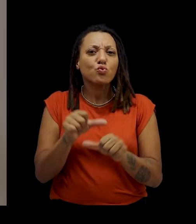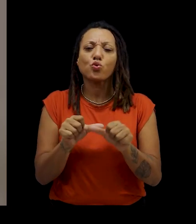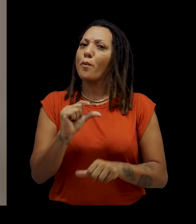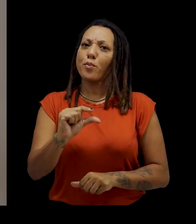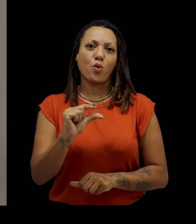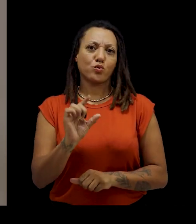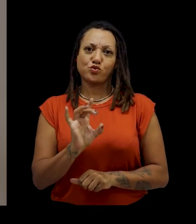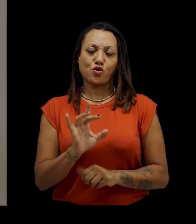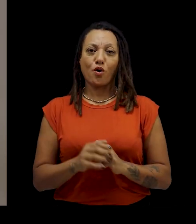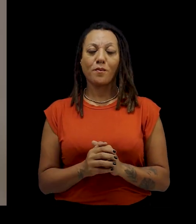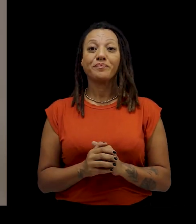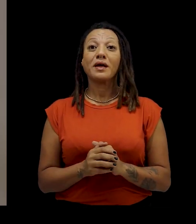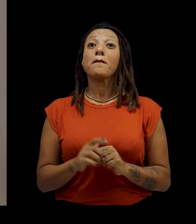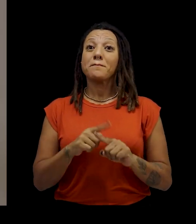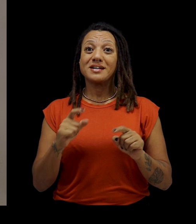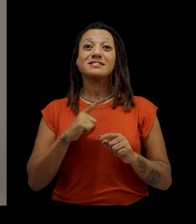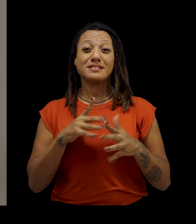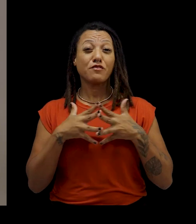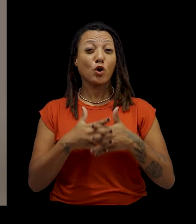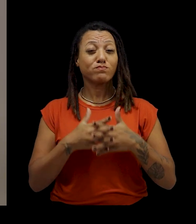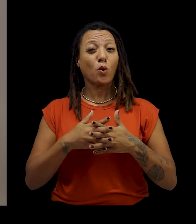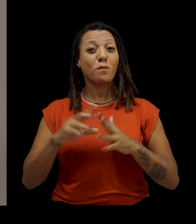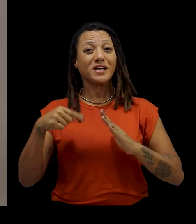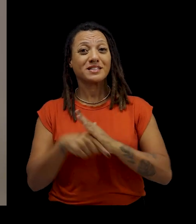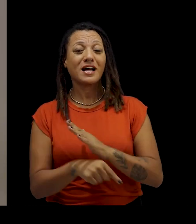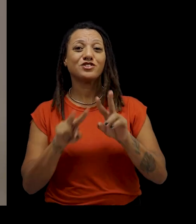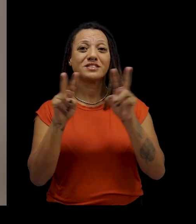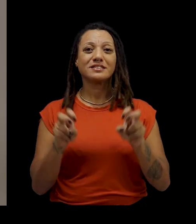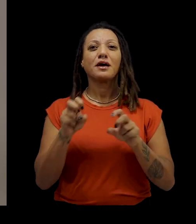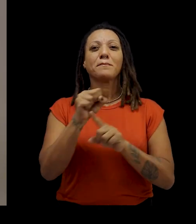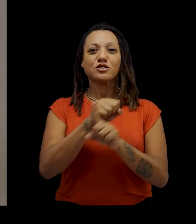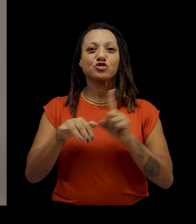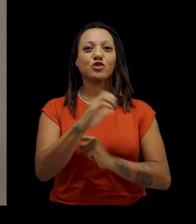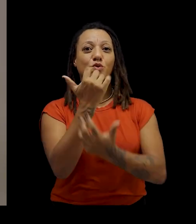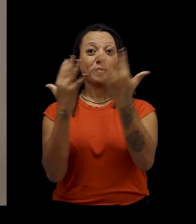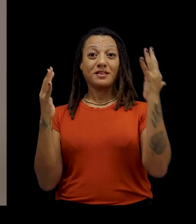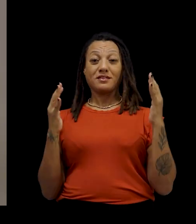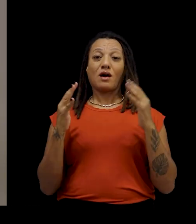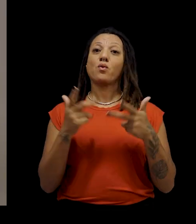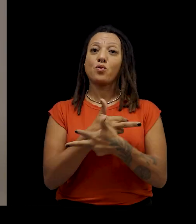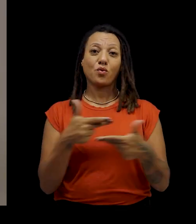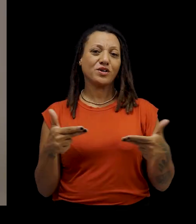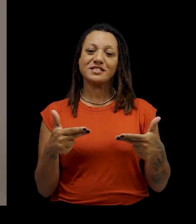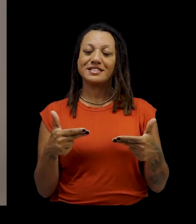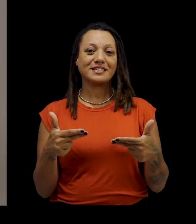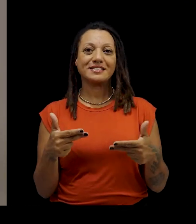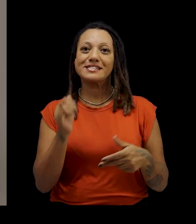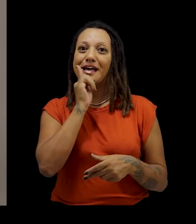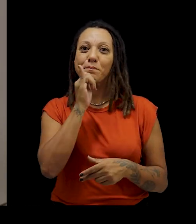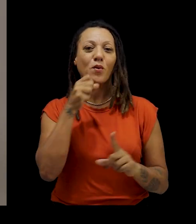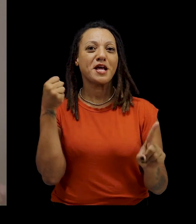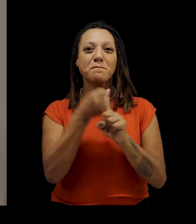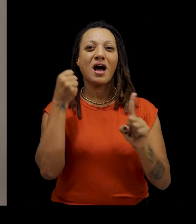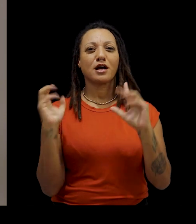então, o que gerou uma série de complexidades socioambientais, que vão desde questões mais imediatas, assim, sobre